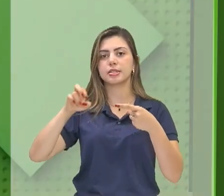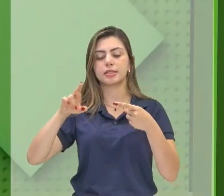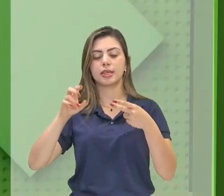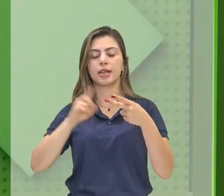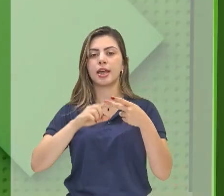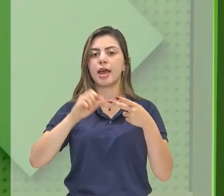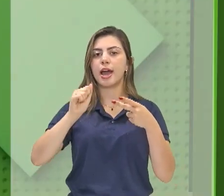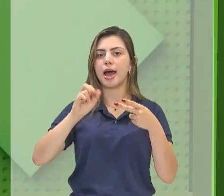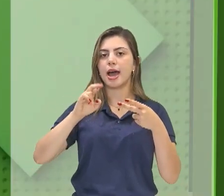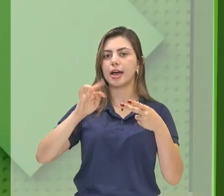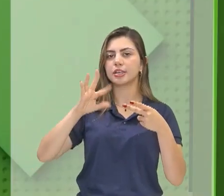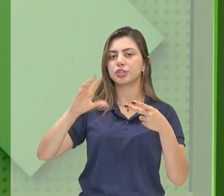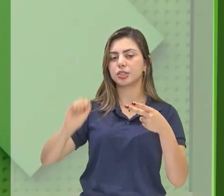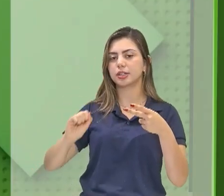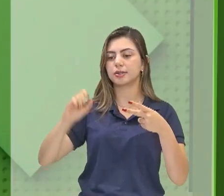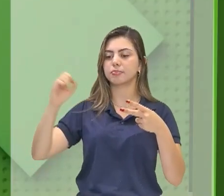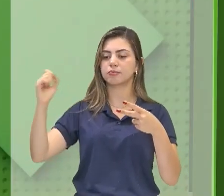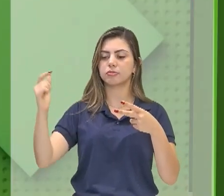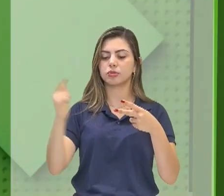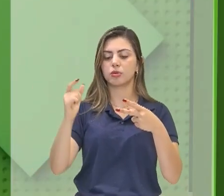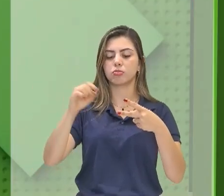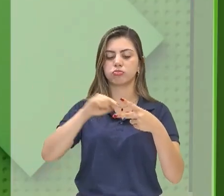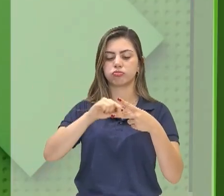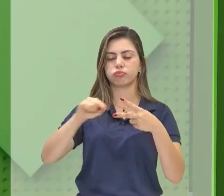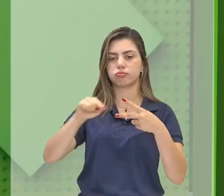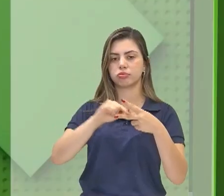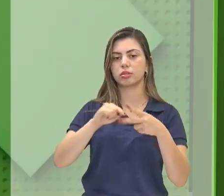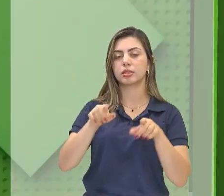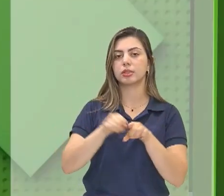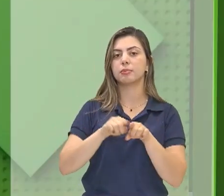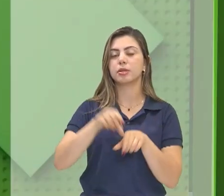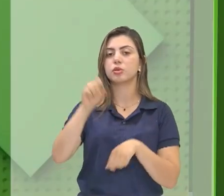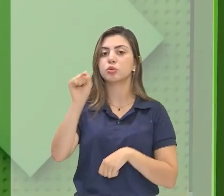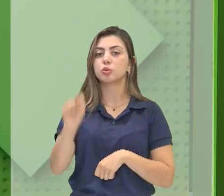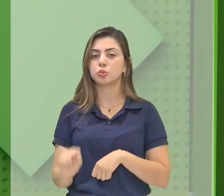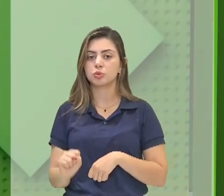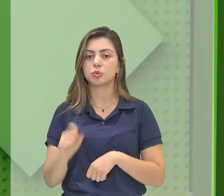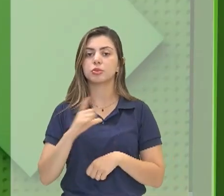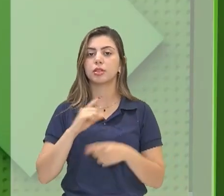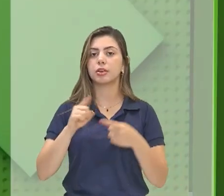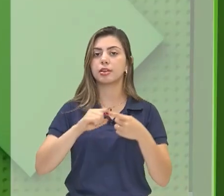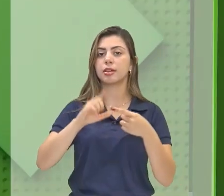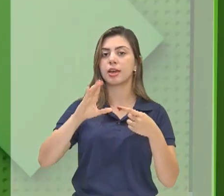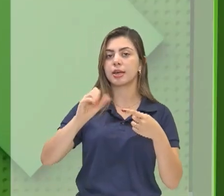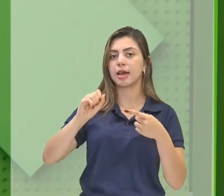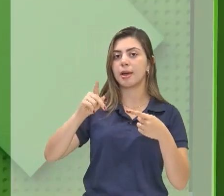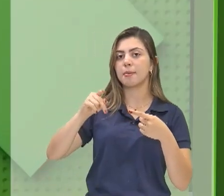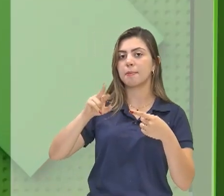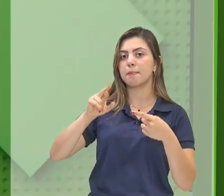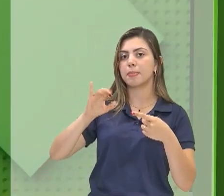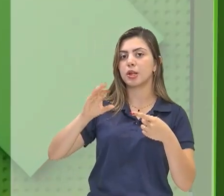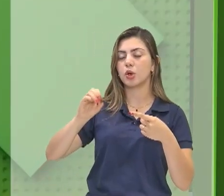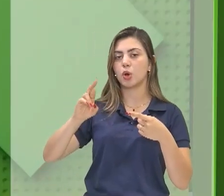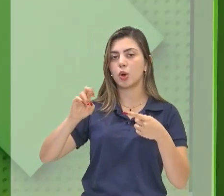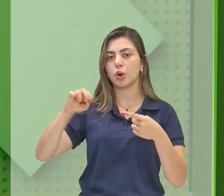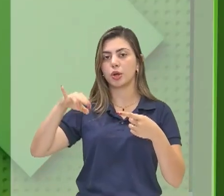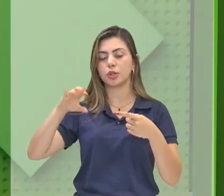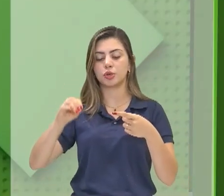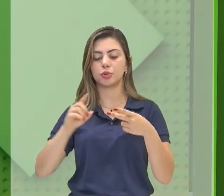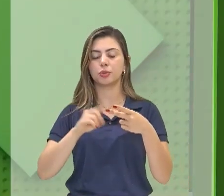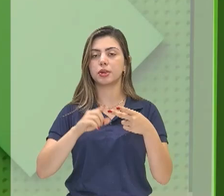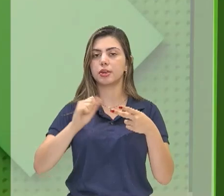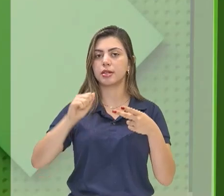a zona temperada ao sul está entre o Trópico de Capricórnio e a zona polar antártica. E qual é a dica